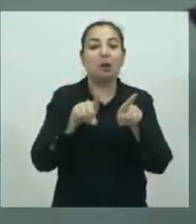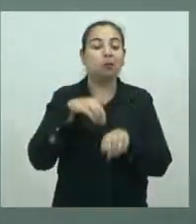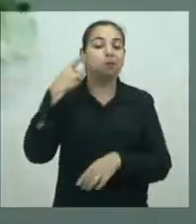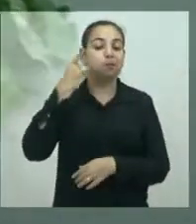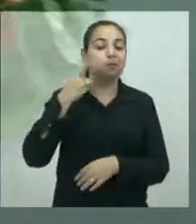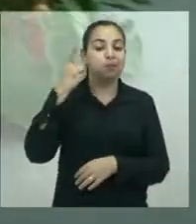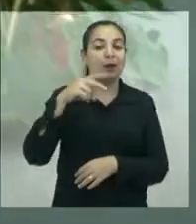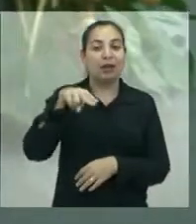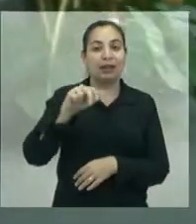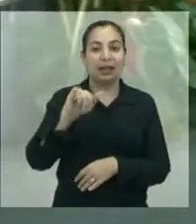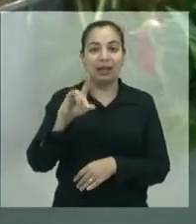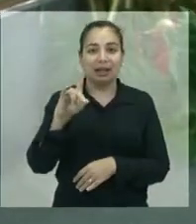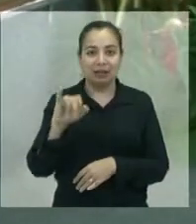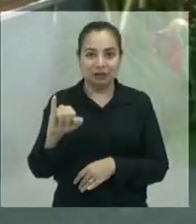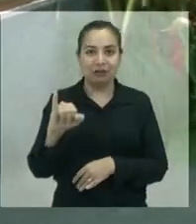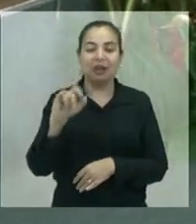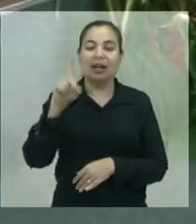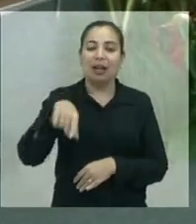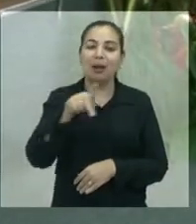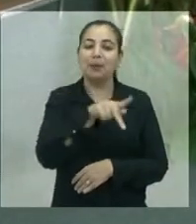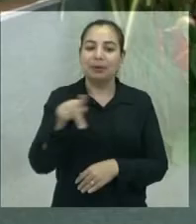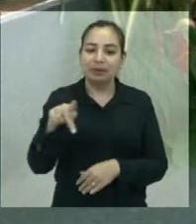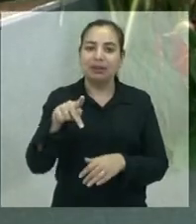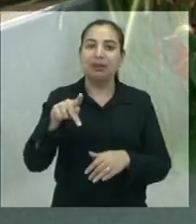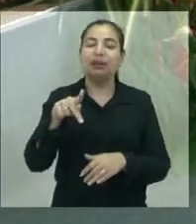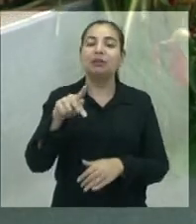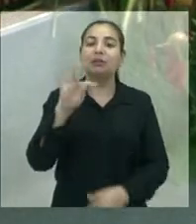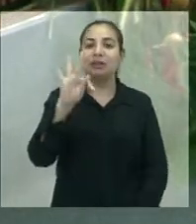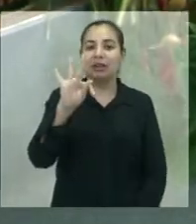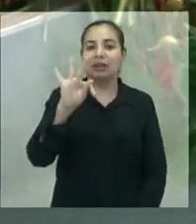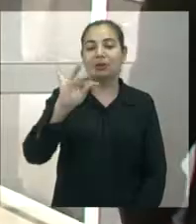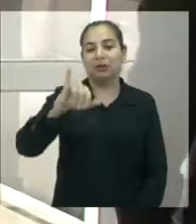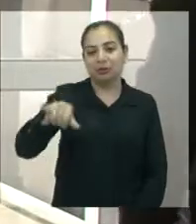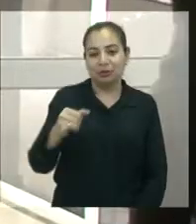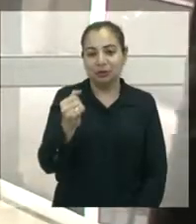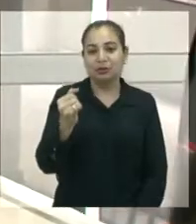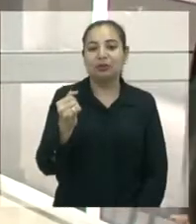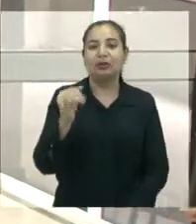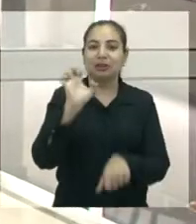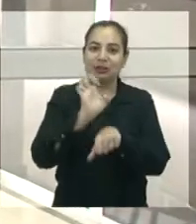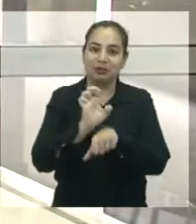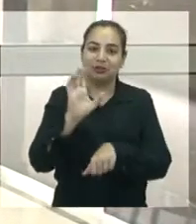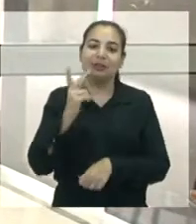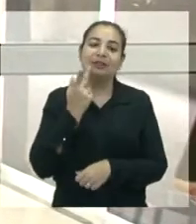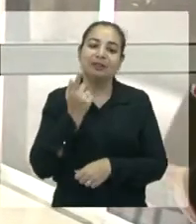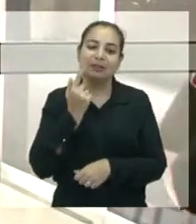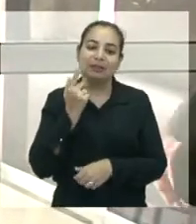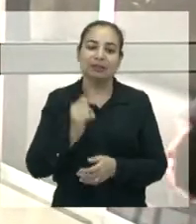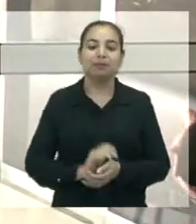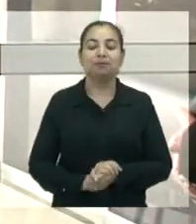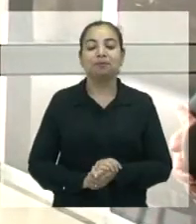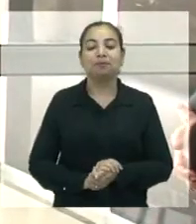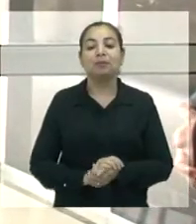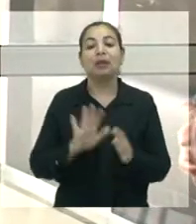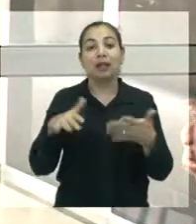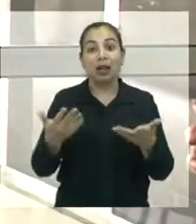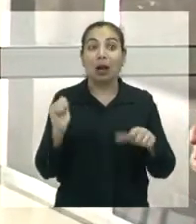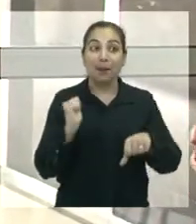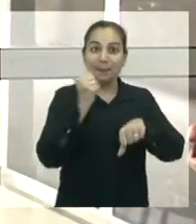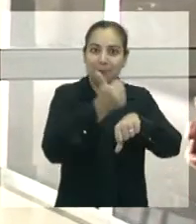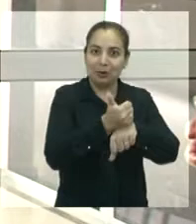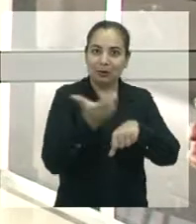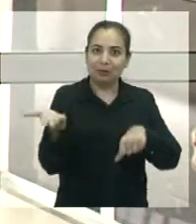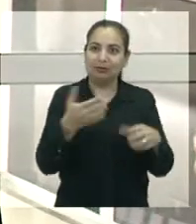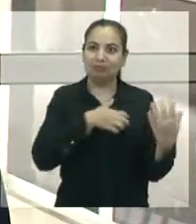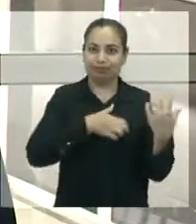Nailde Pinheiro Nogueira, presidente em exercício do Tribunal de Justiça do Ceará. A posse da doutora Elizabeth representa muito isso, é